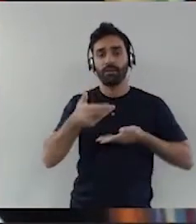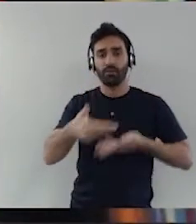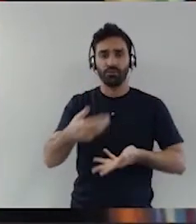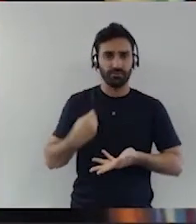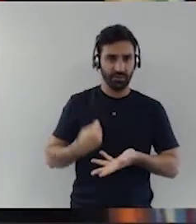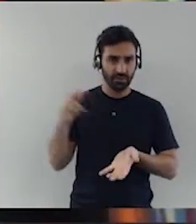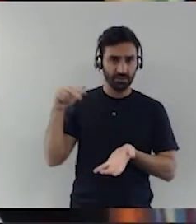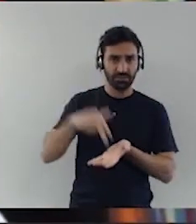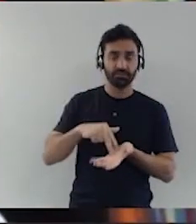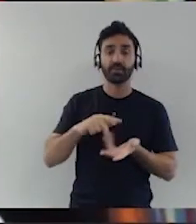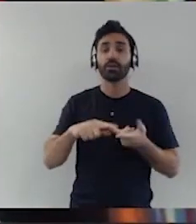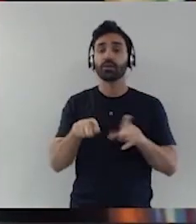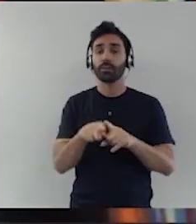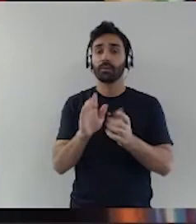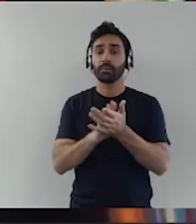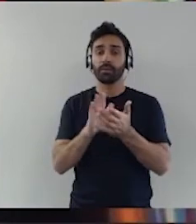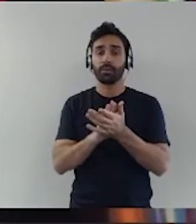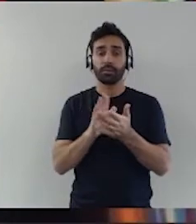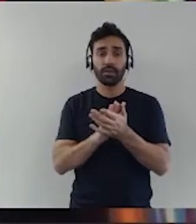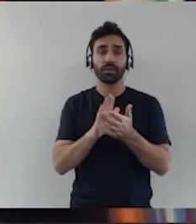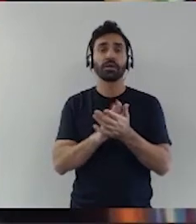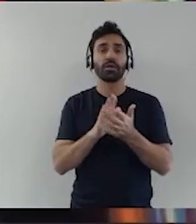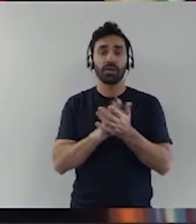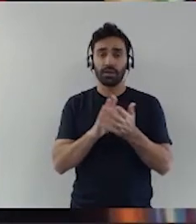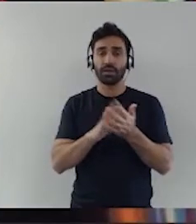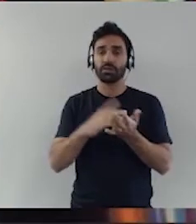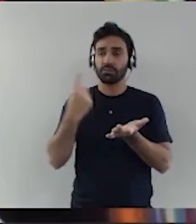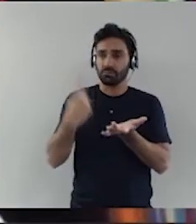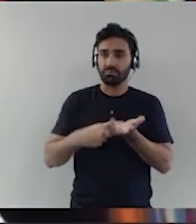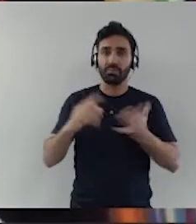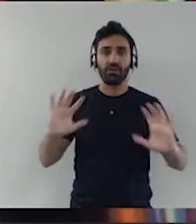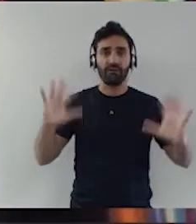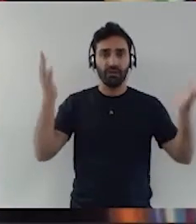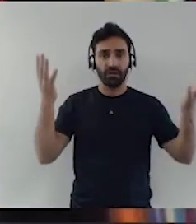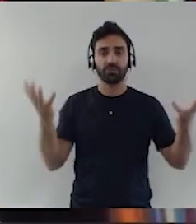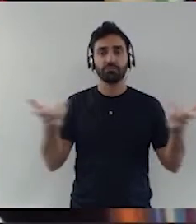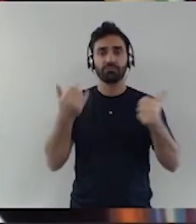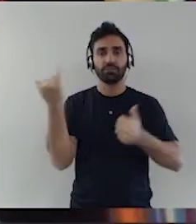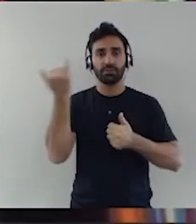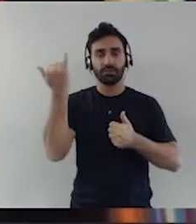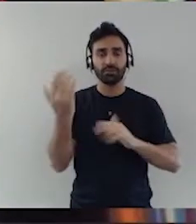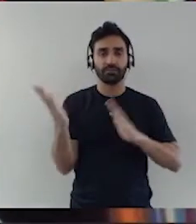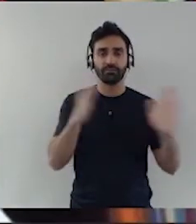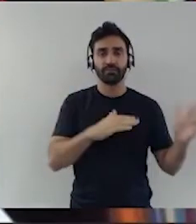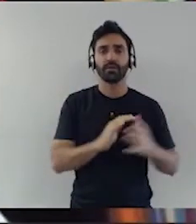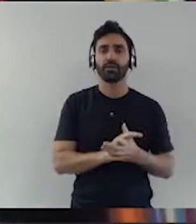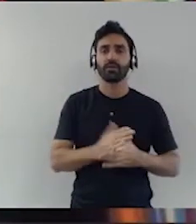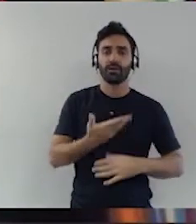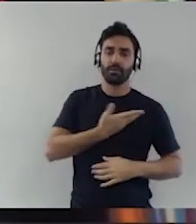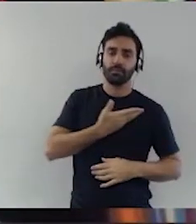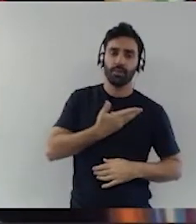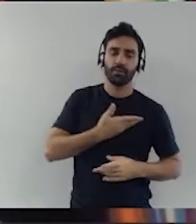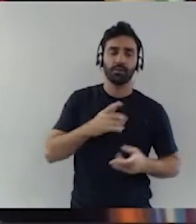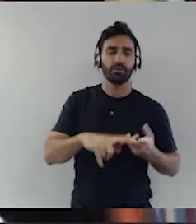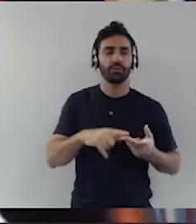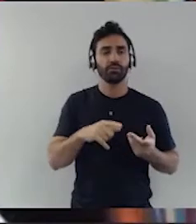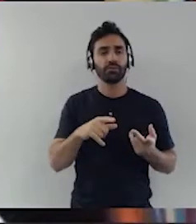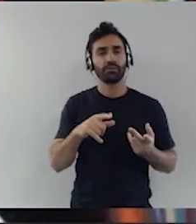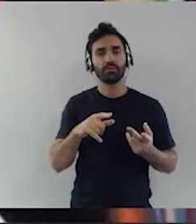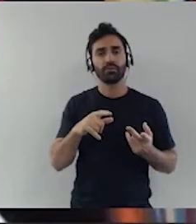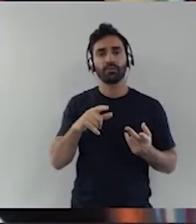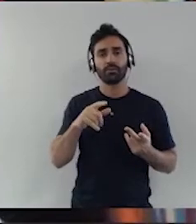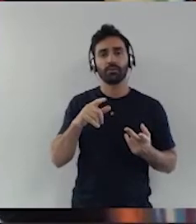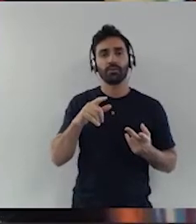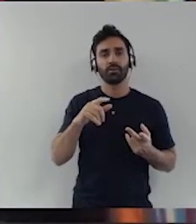convite e parabenizar também a instituição por esse importante evento. Cumprimento meus caros amigos, professora Alessia Bicalho, que